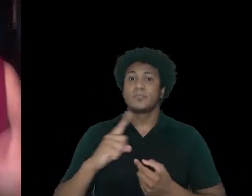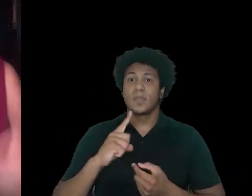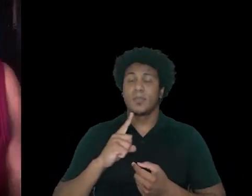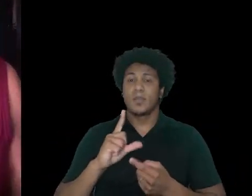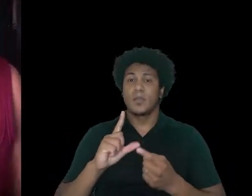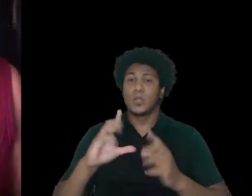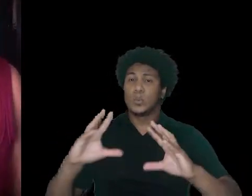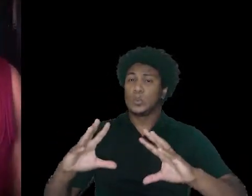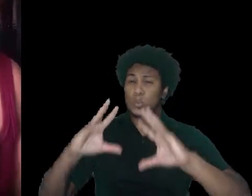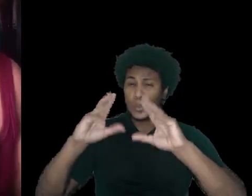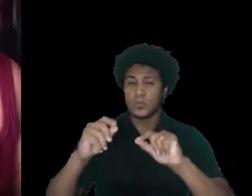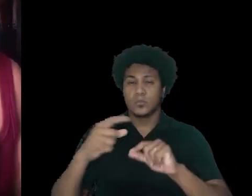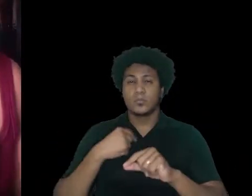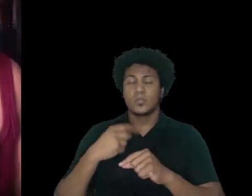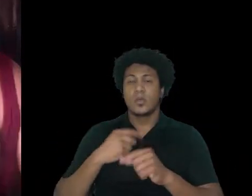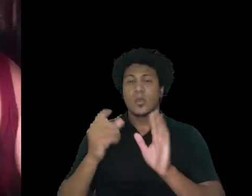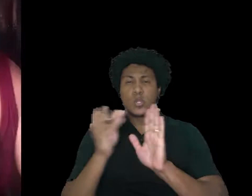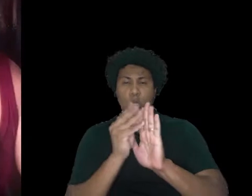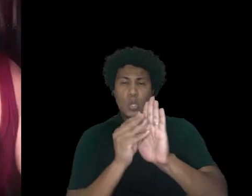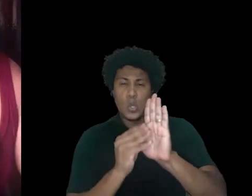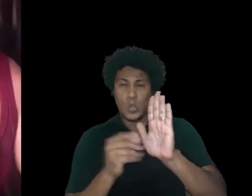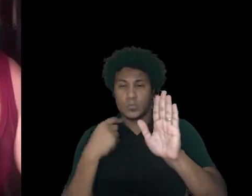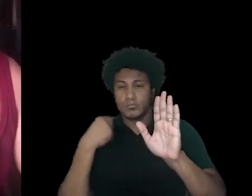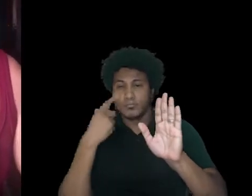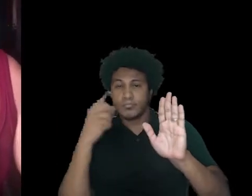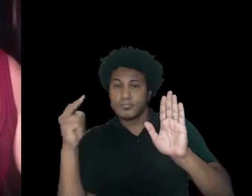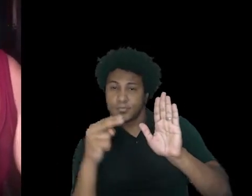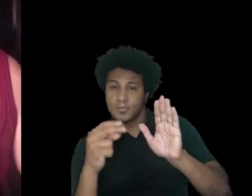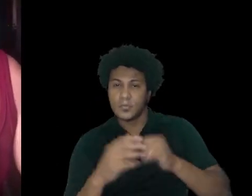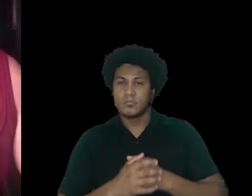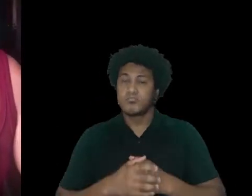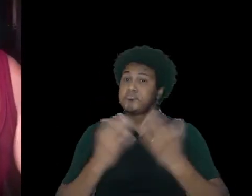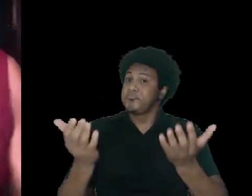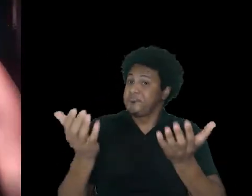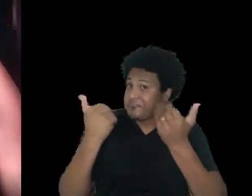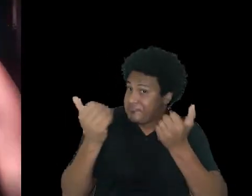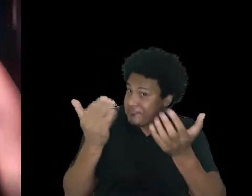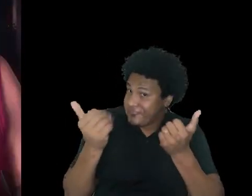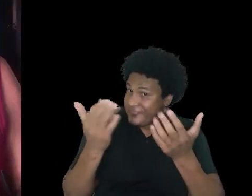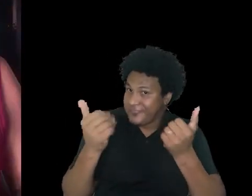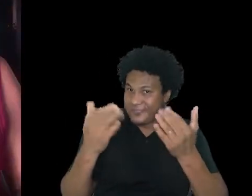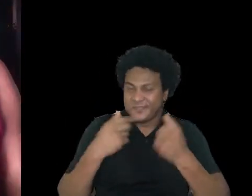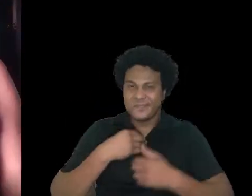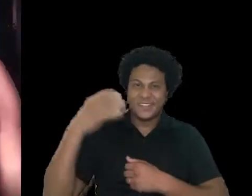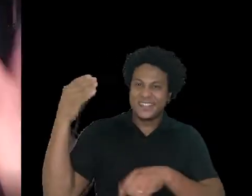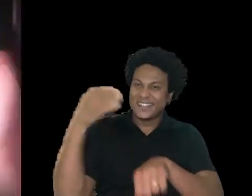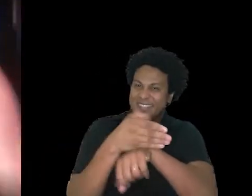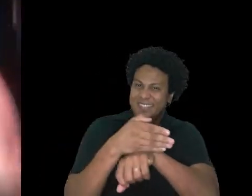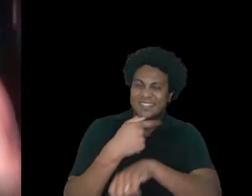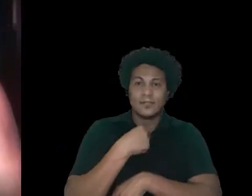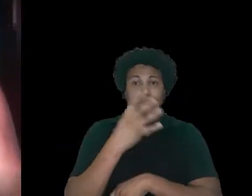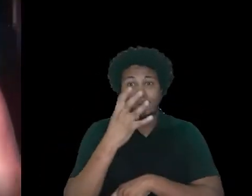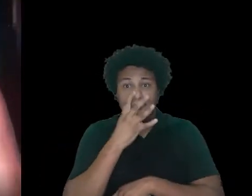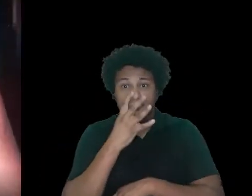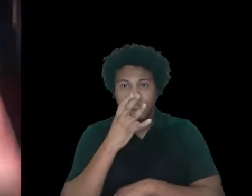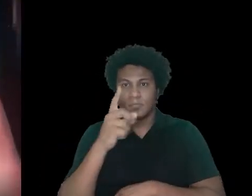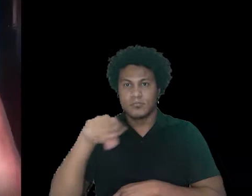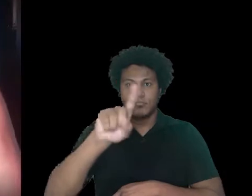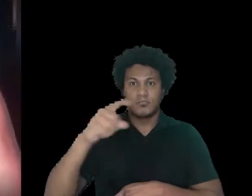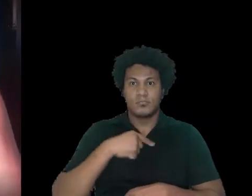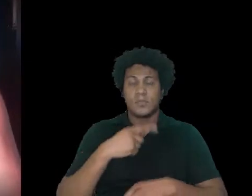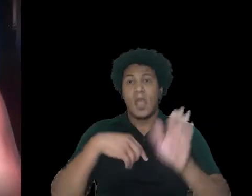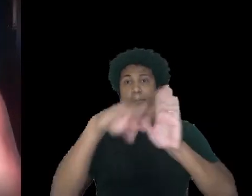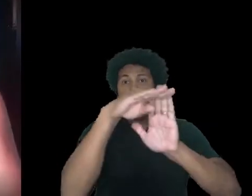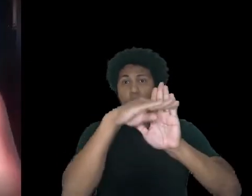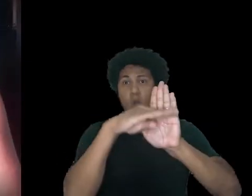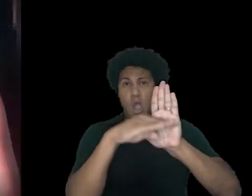recursos inclusivos aos conteúdos estrelados. Venham participar da Mostra pela Vida, né?